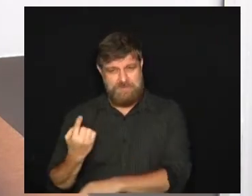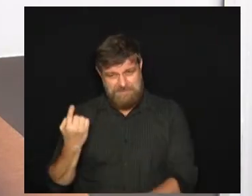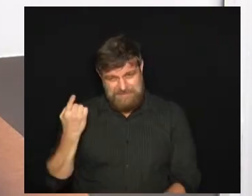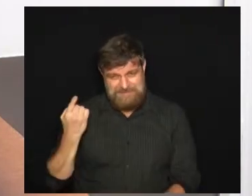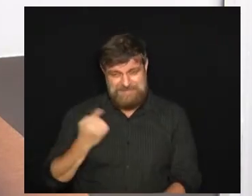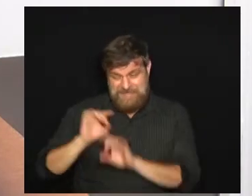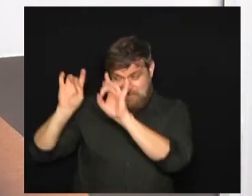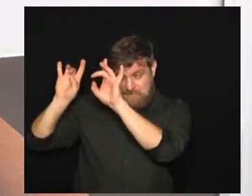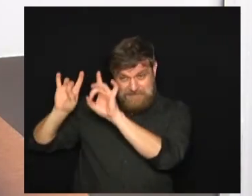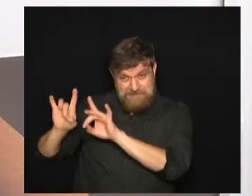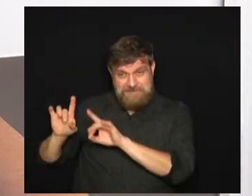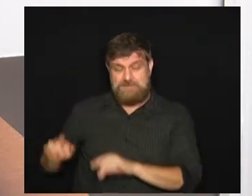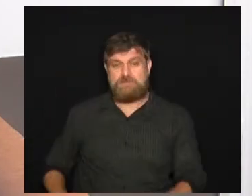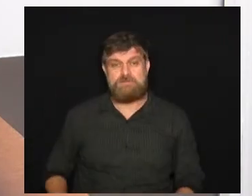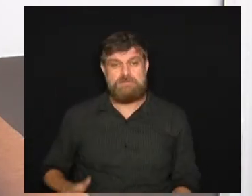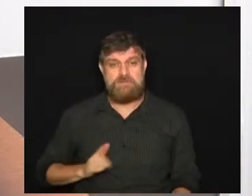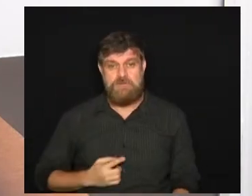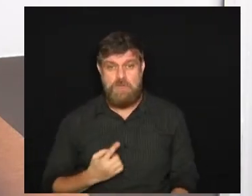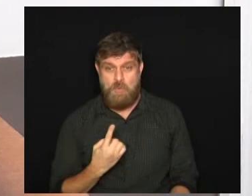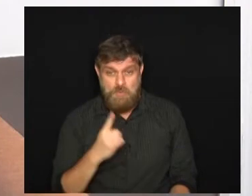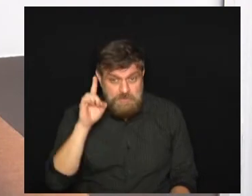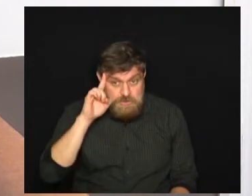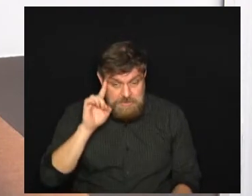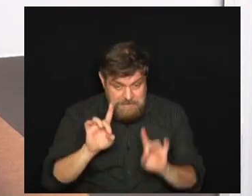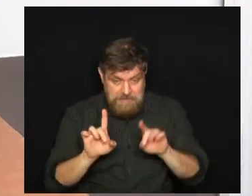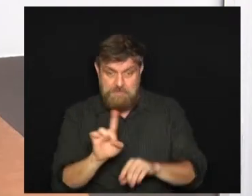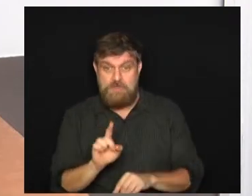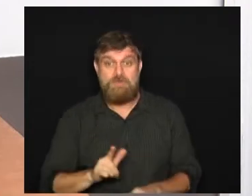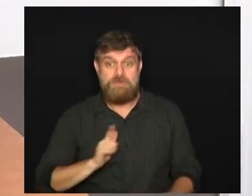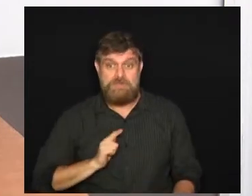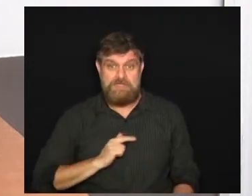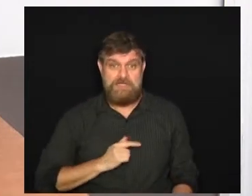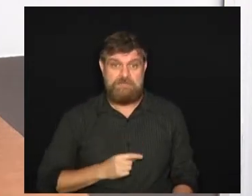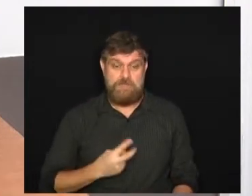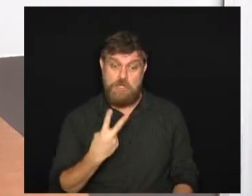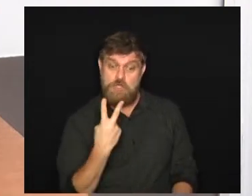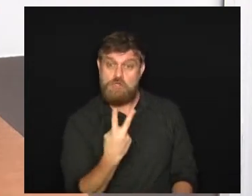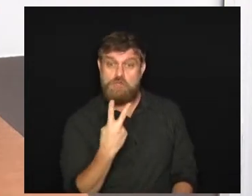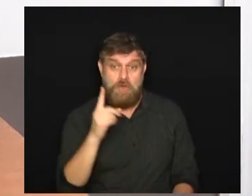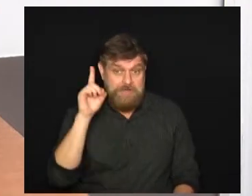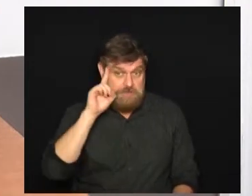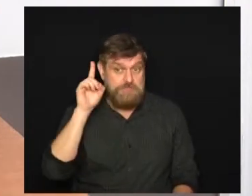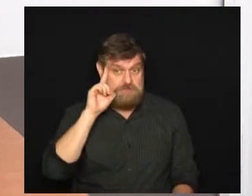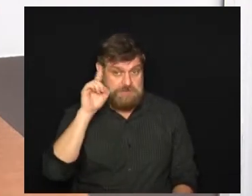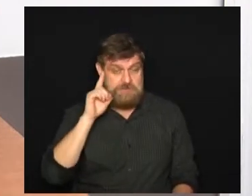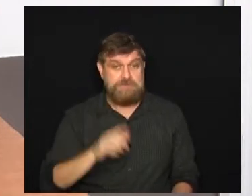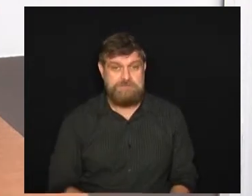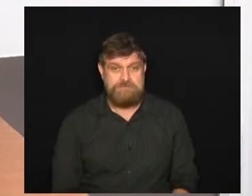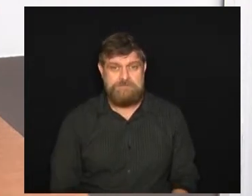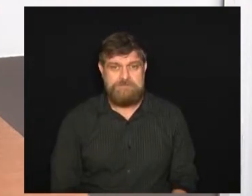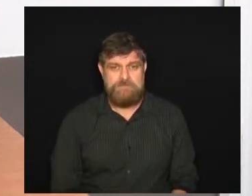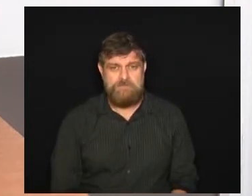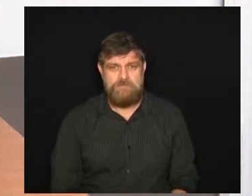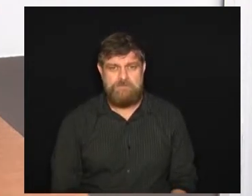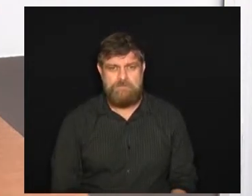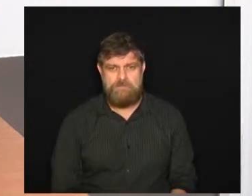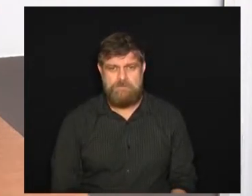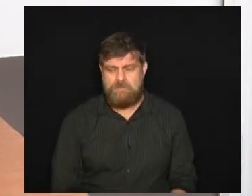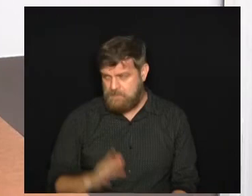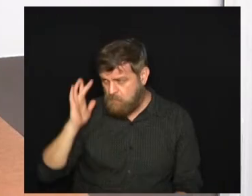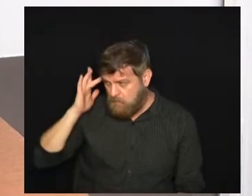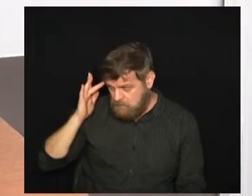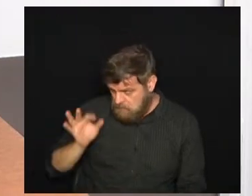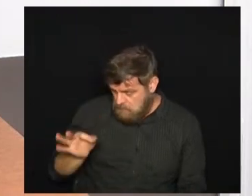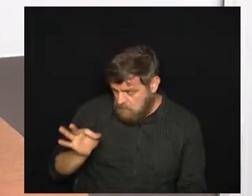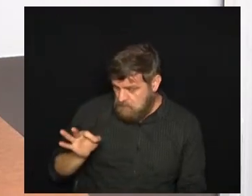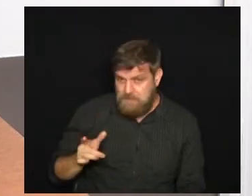forma específica, não tivemos só um dia D, nós tivemos mais de né? 2 dias, se eu não me engano, né? E eu vejo isso de